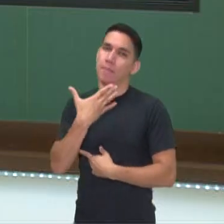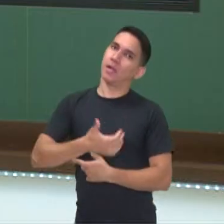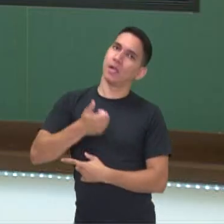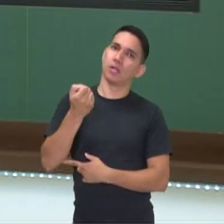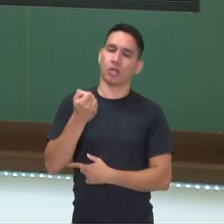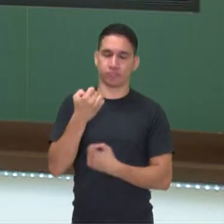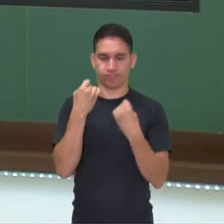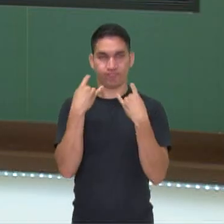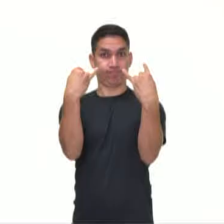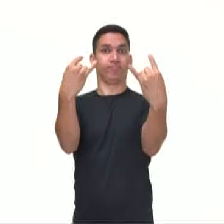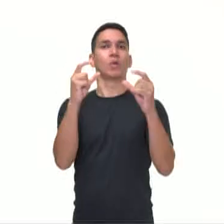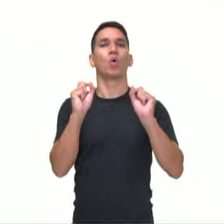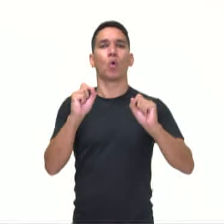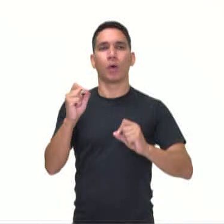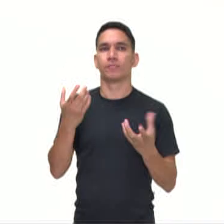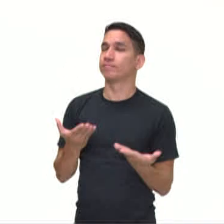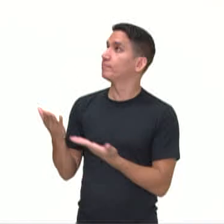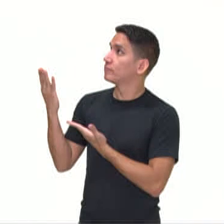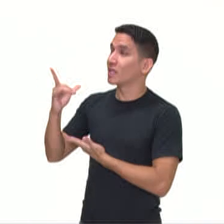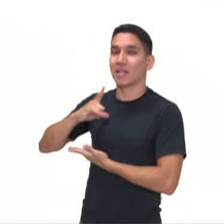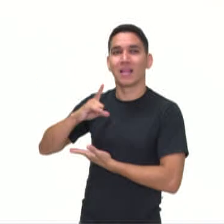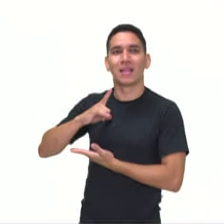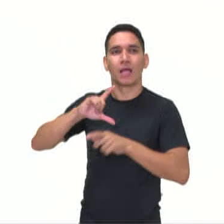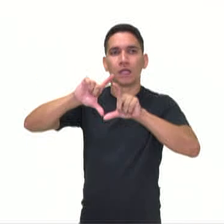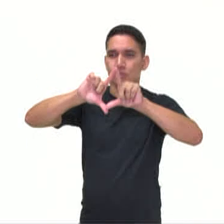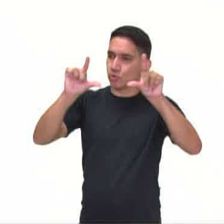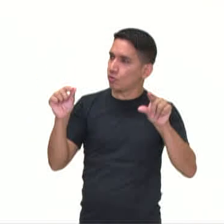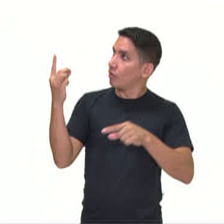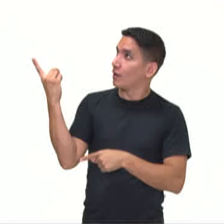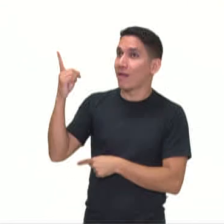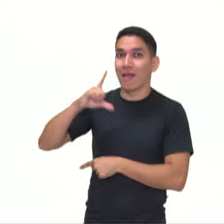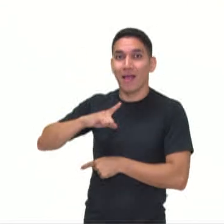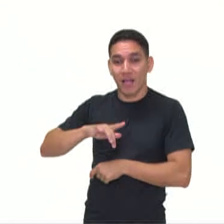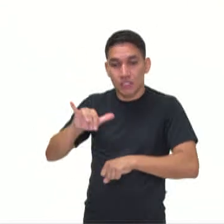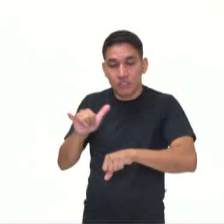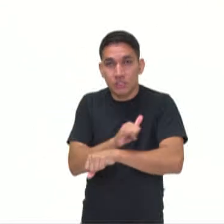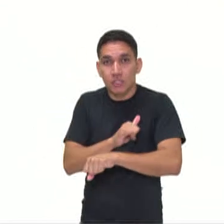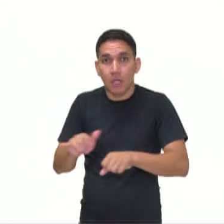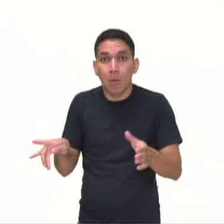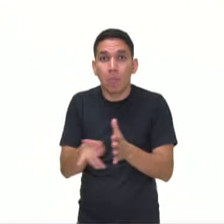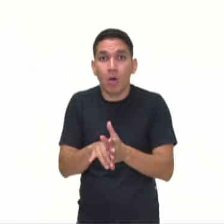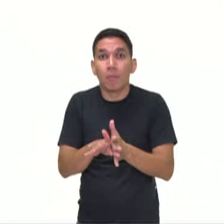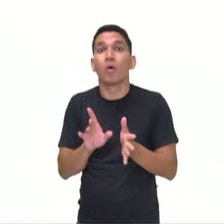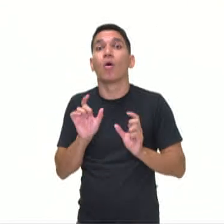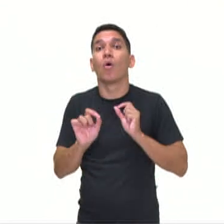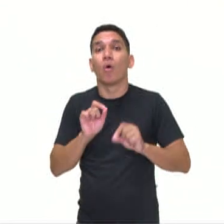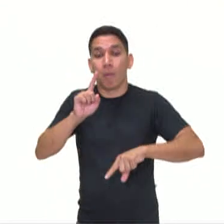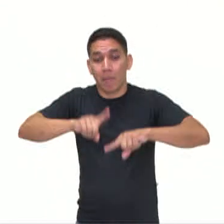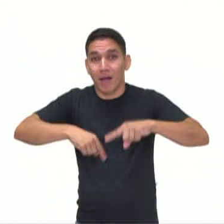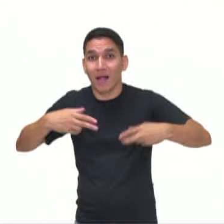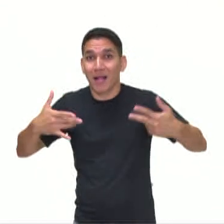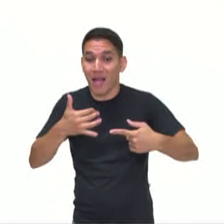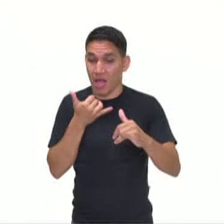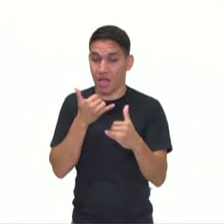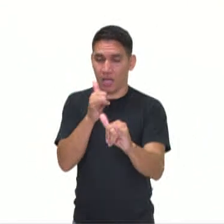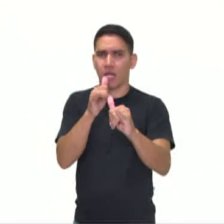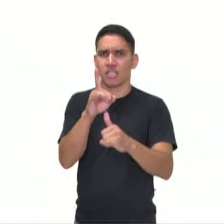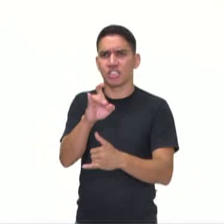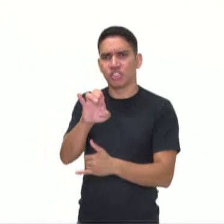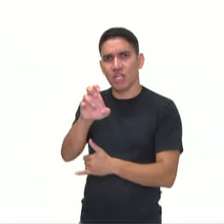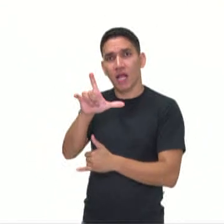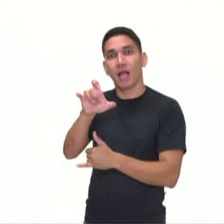vai acompanhar aqui na tela, quando a gente fala em fibra óptica, é um recurso composto por um material dielétrico, ou